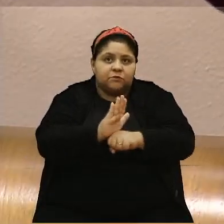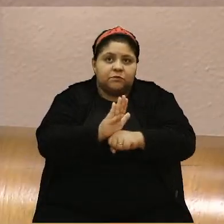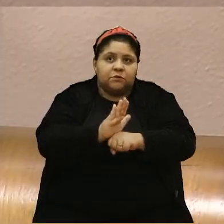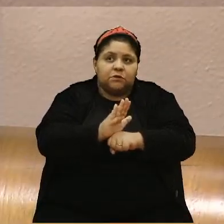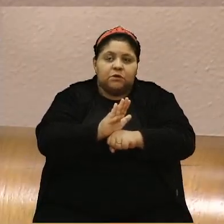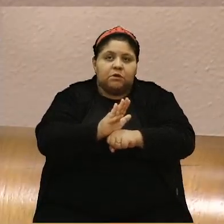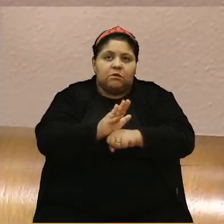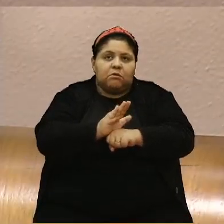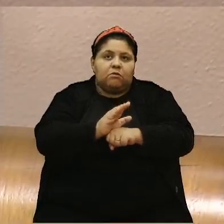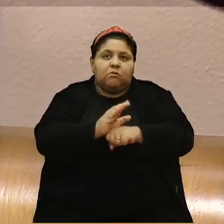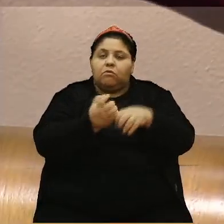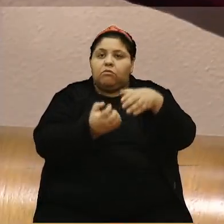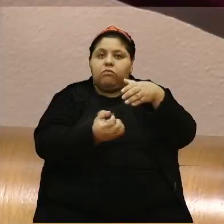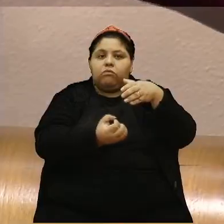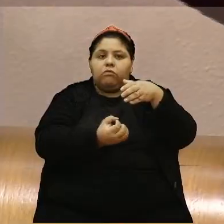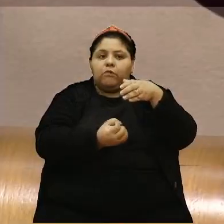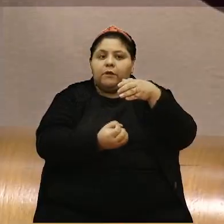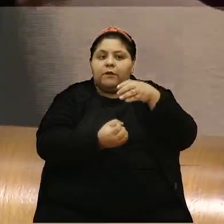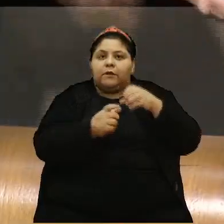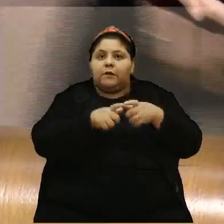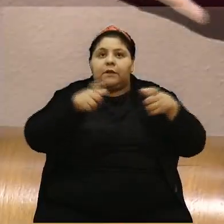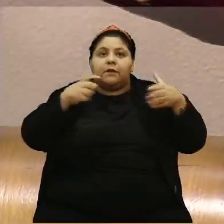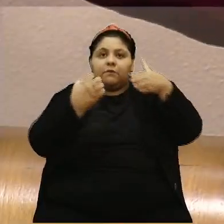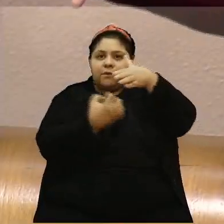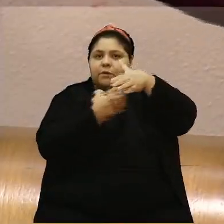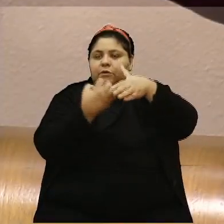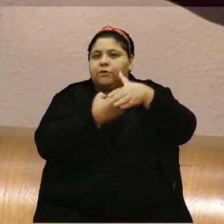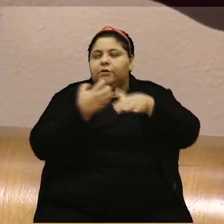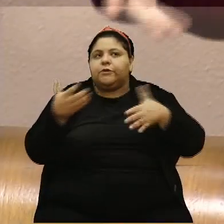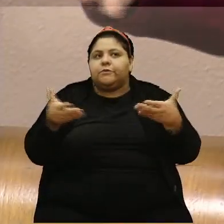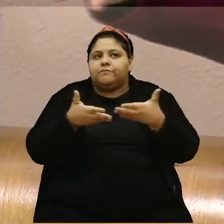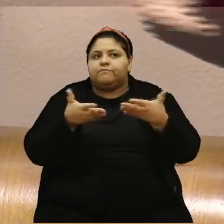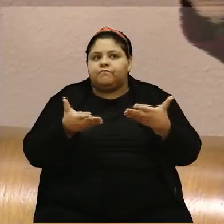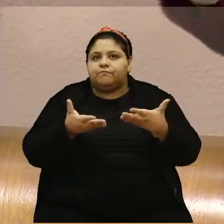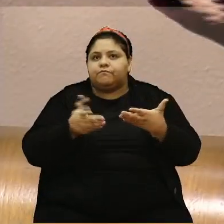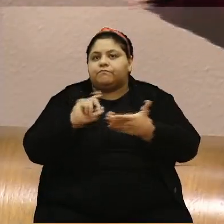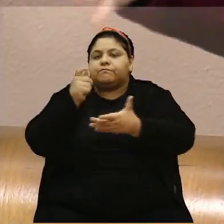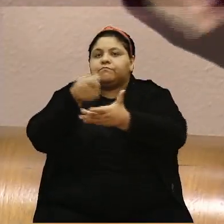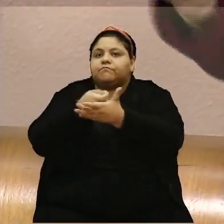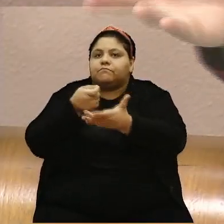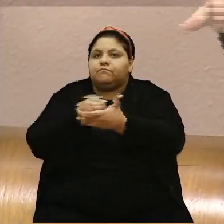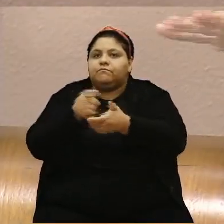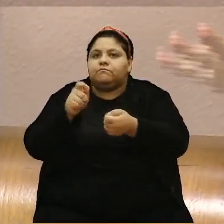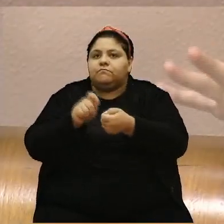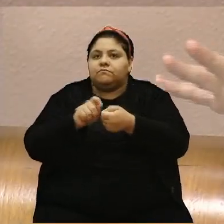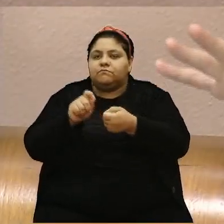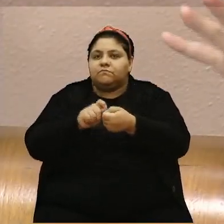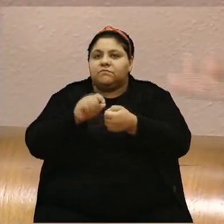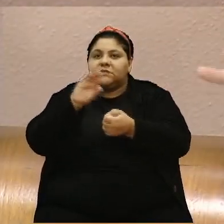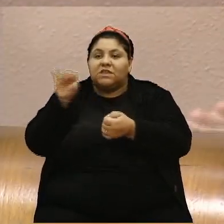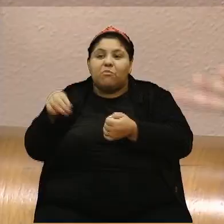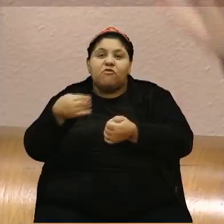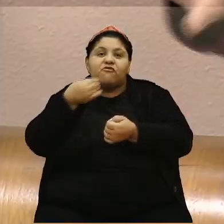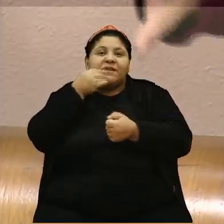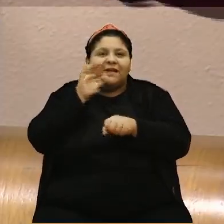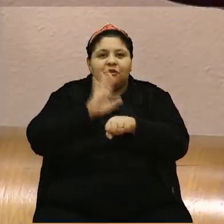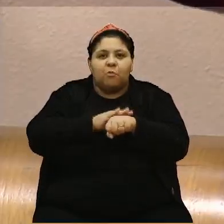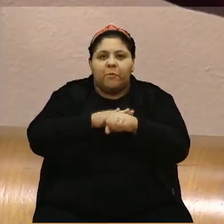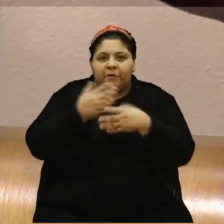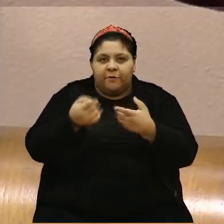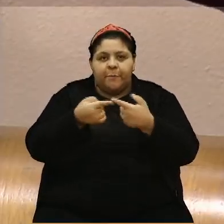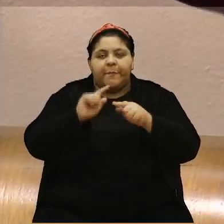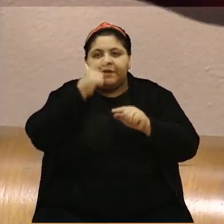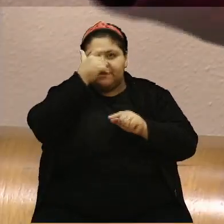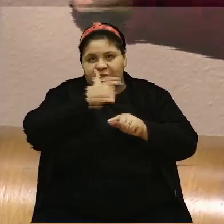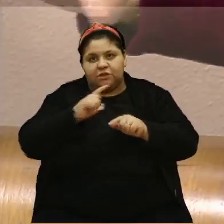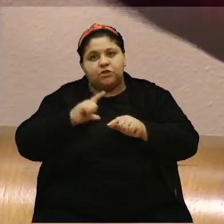urbanizadoras, né? Grandes empresas que estão, daqui a pouco, tentando fazer uma onda e um lobby dentro dessa situação. Mas eu acho que